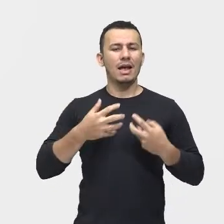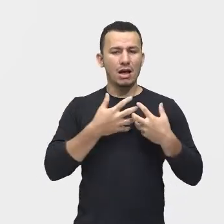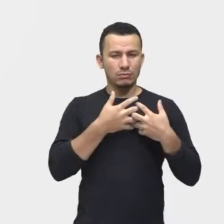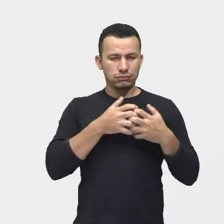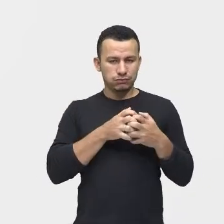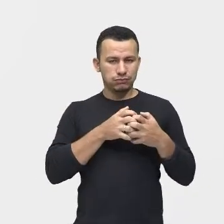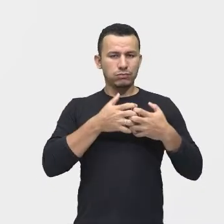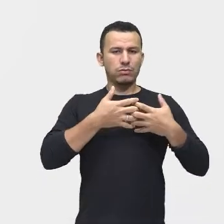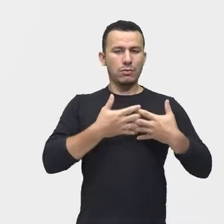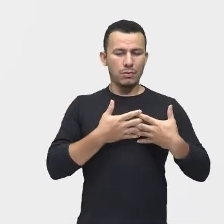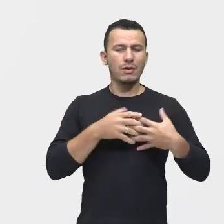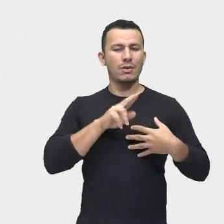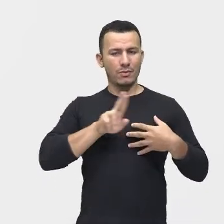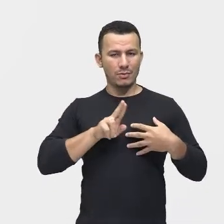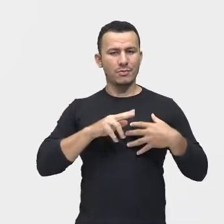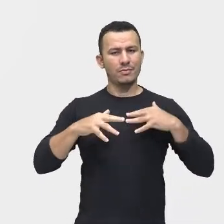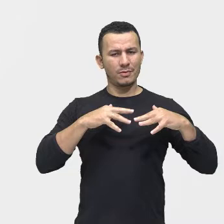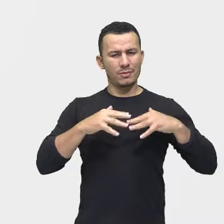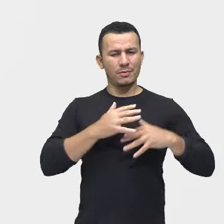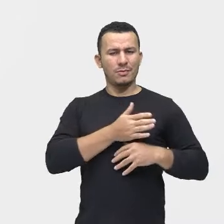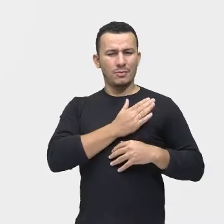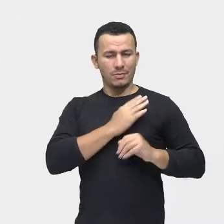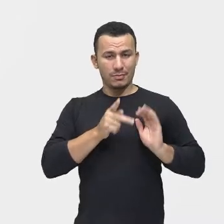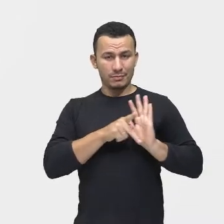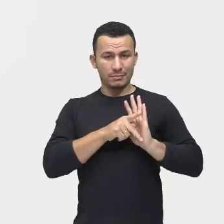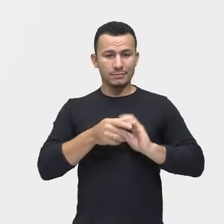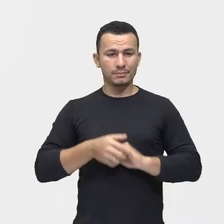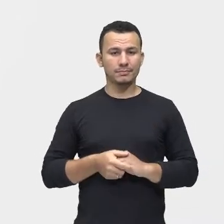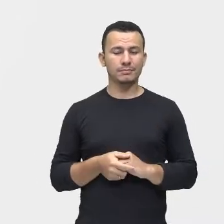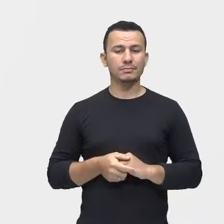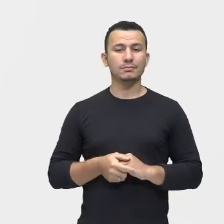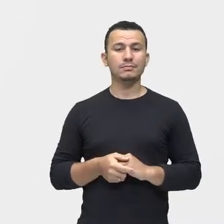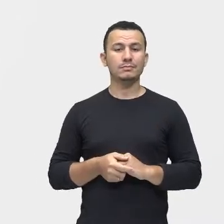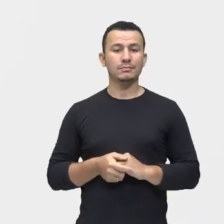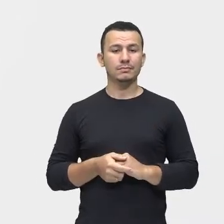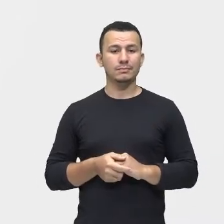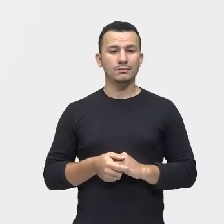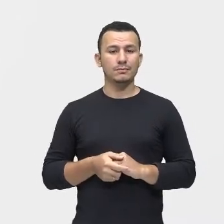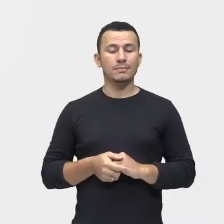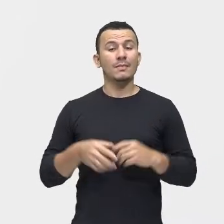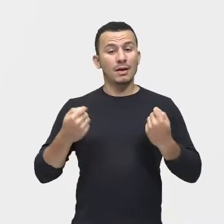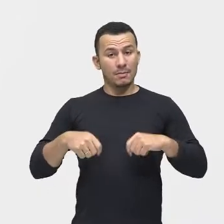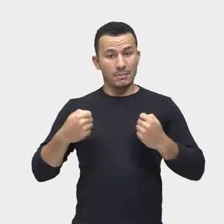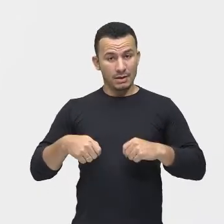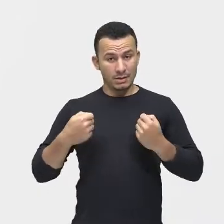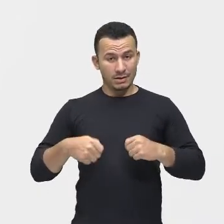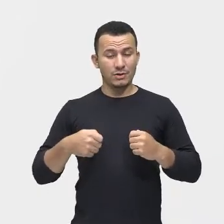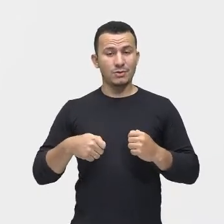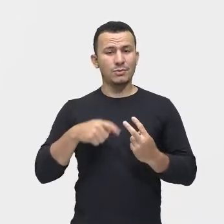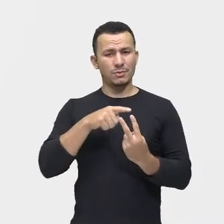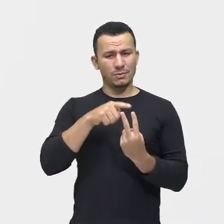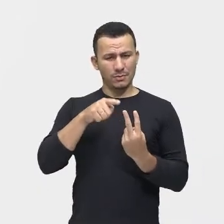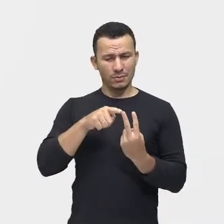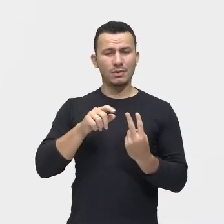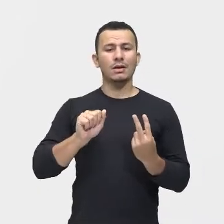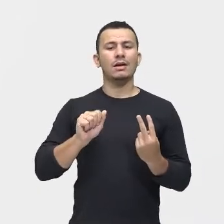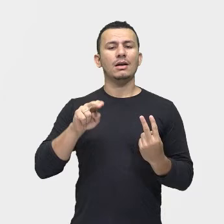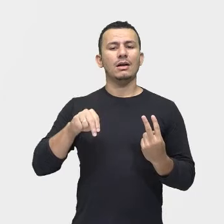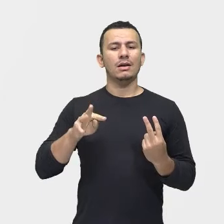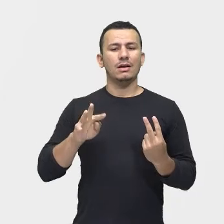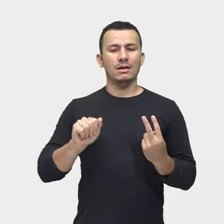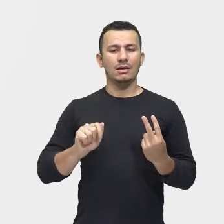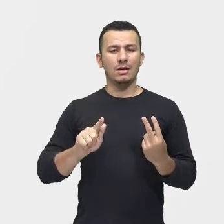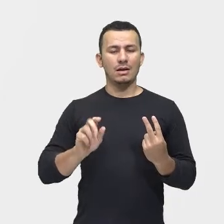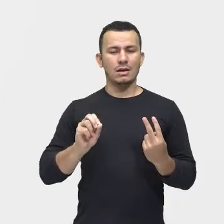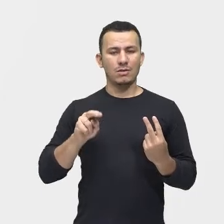e relaxamento do coração. Precisam estar dispostos em pares antagônicos, ou seja, de um